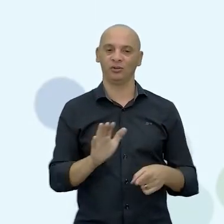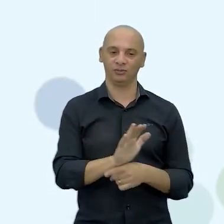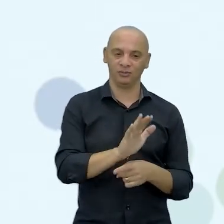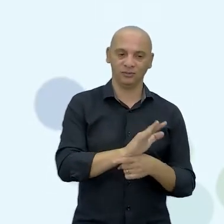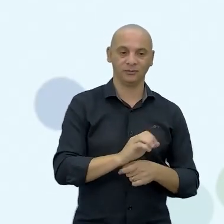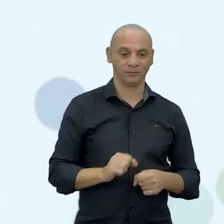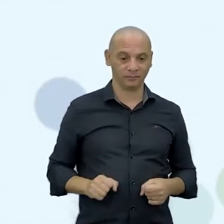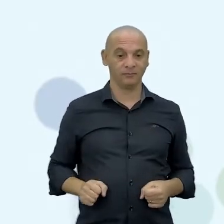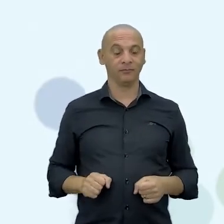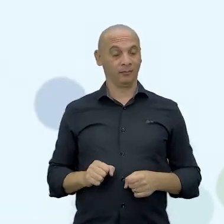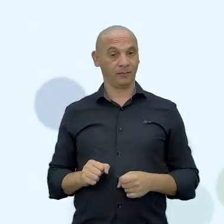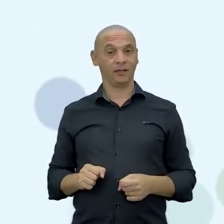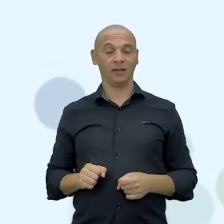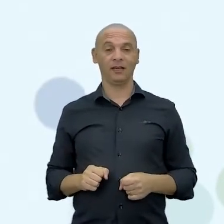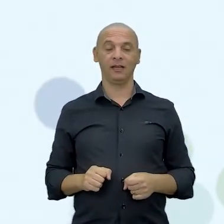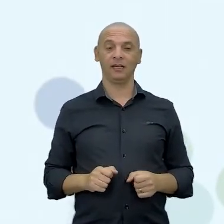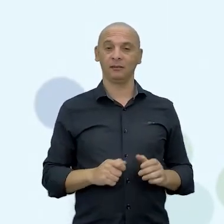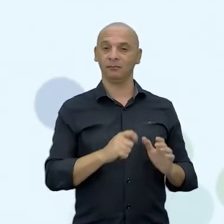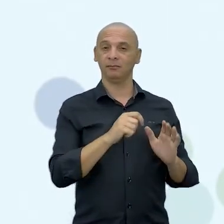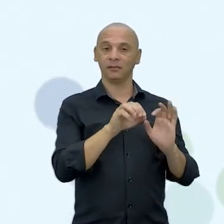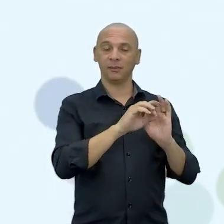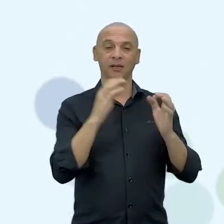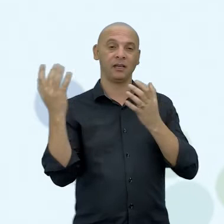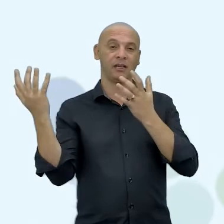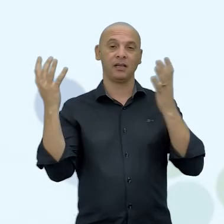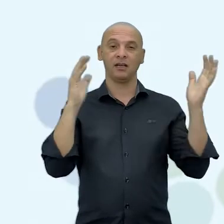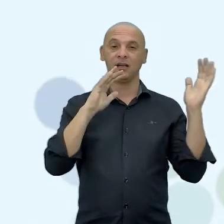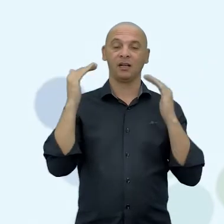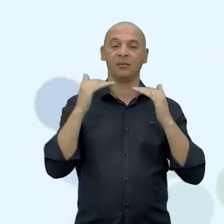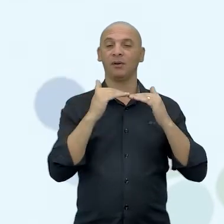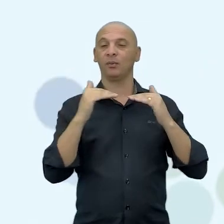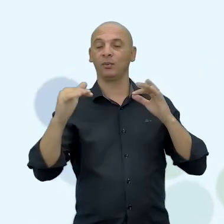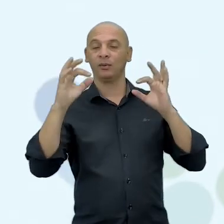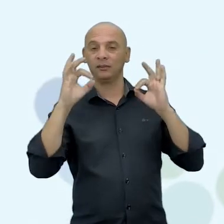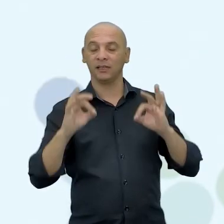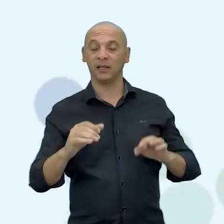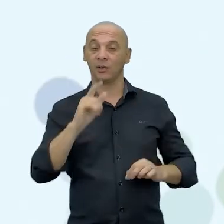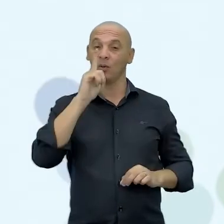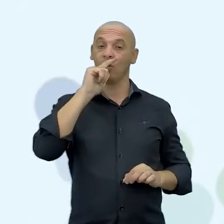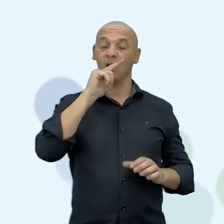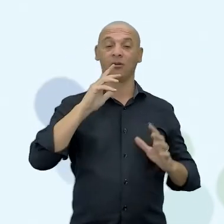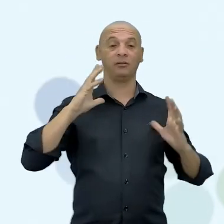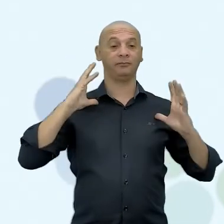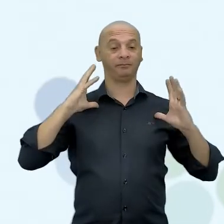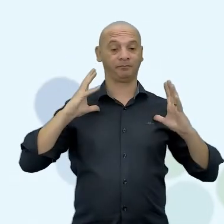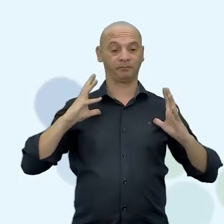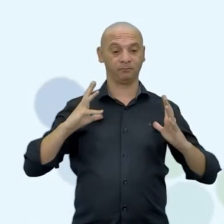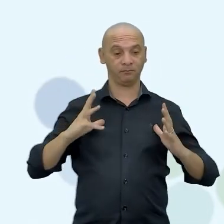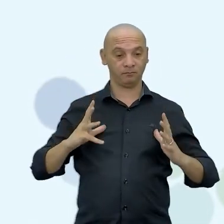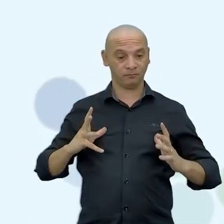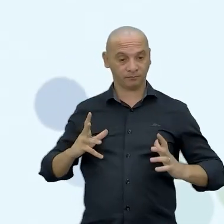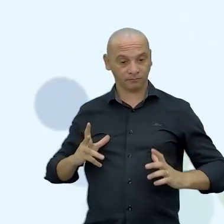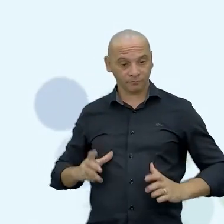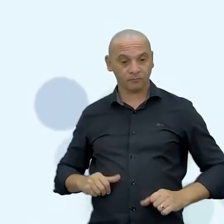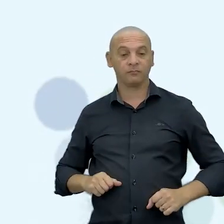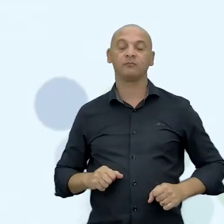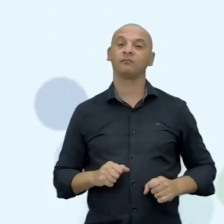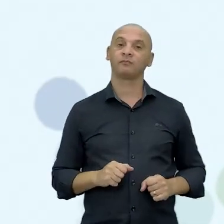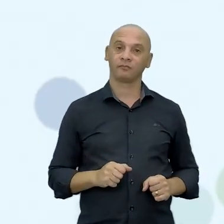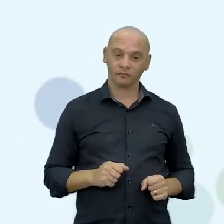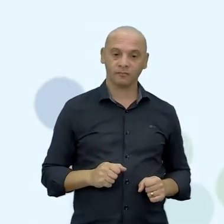de nutrientes, regulação do clima, purificação da água e degradação